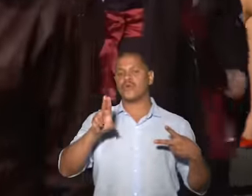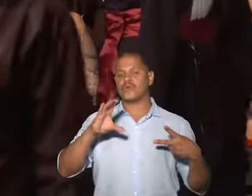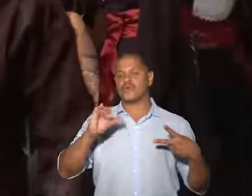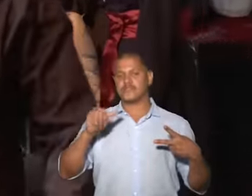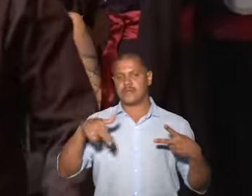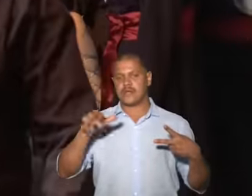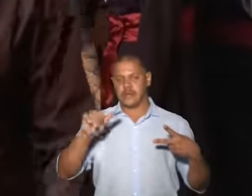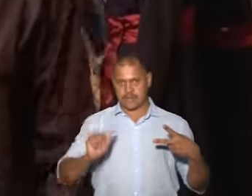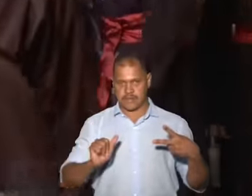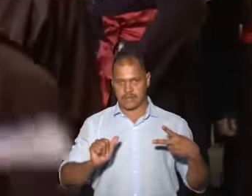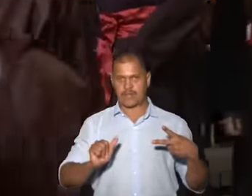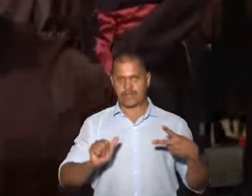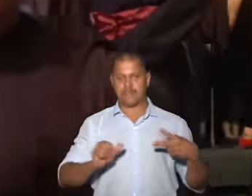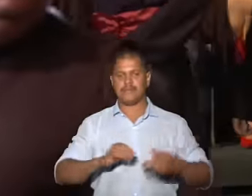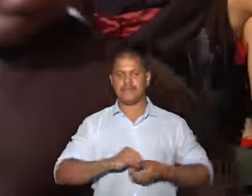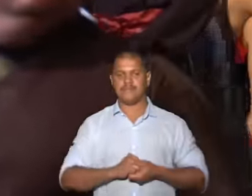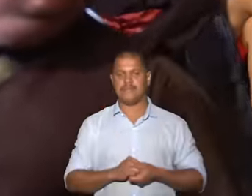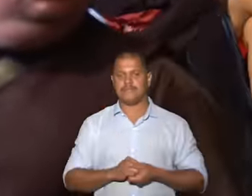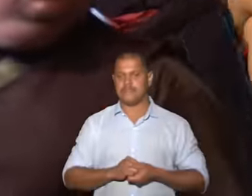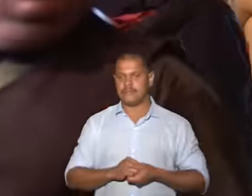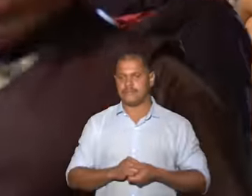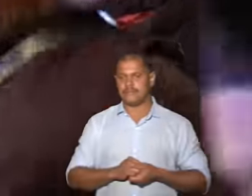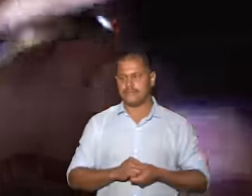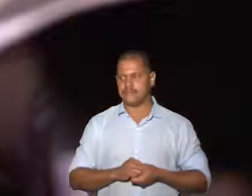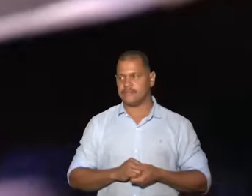Lopes Mafia.